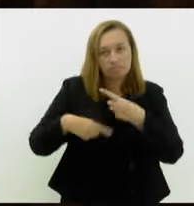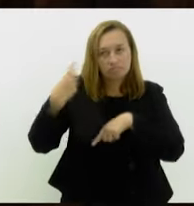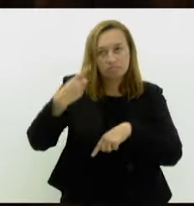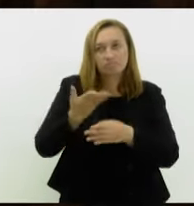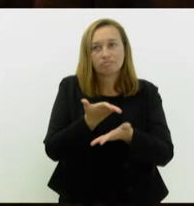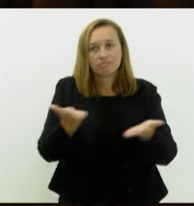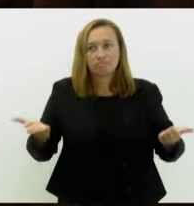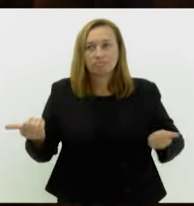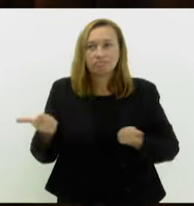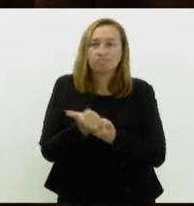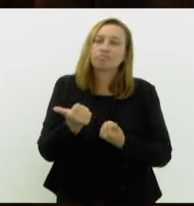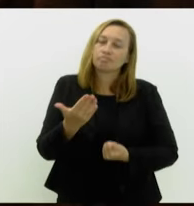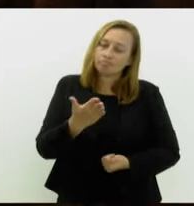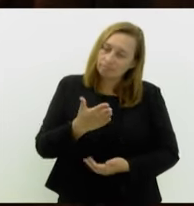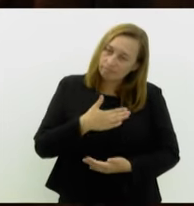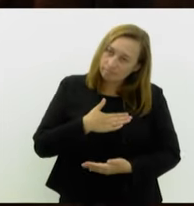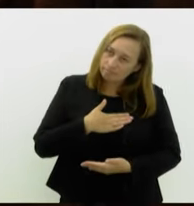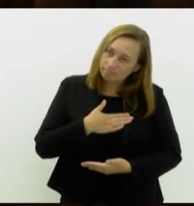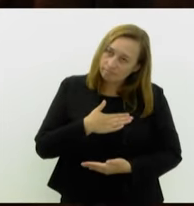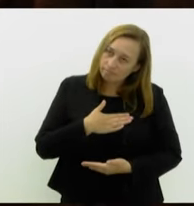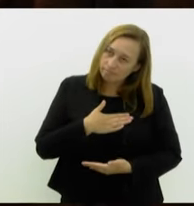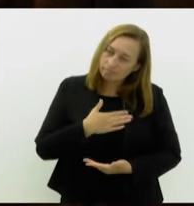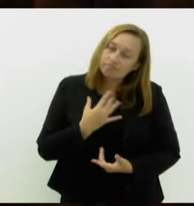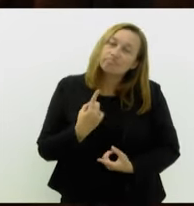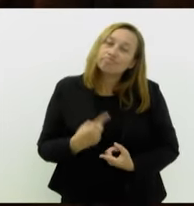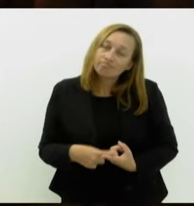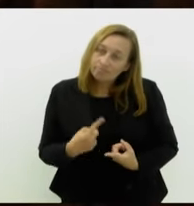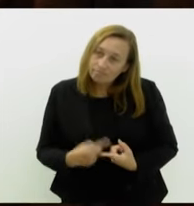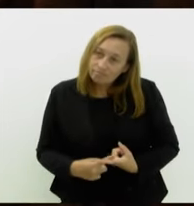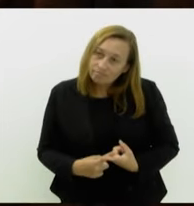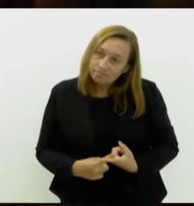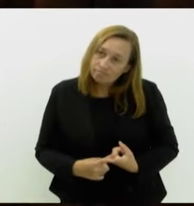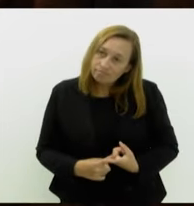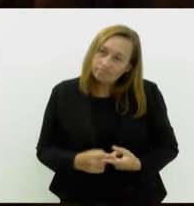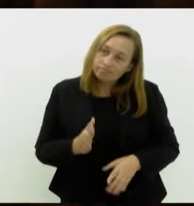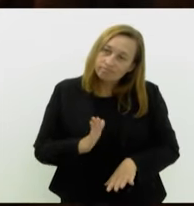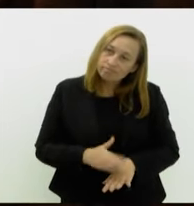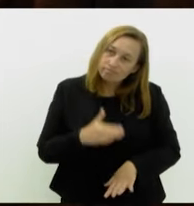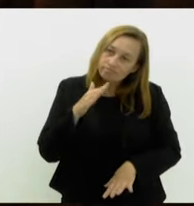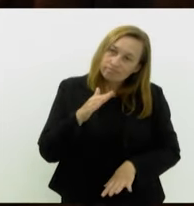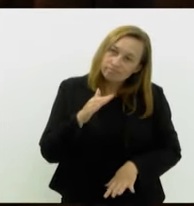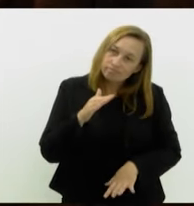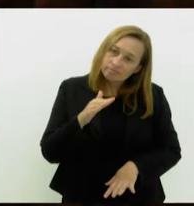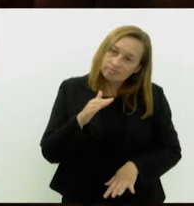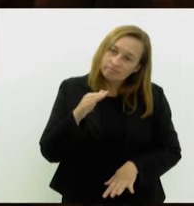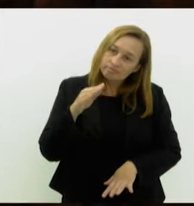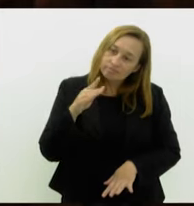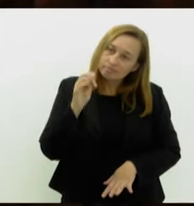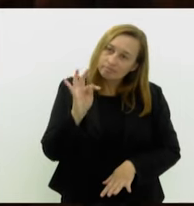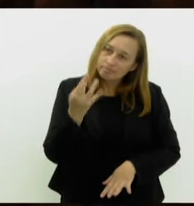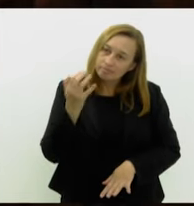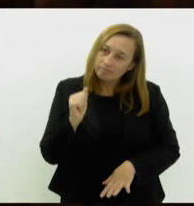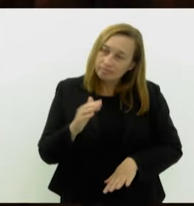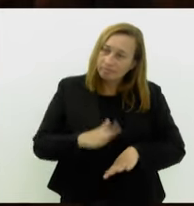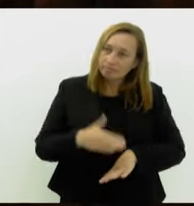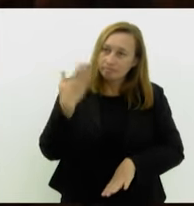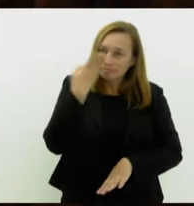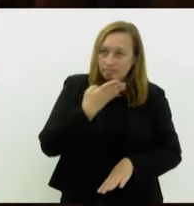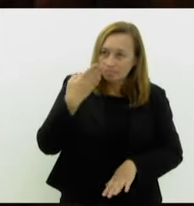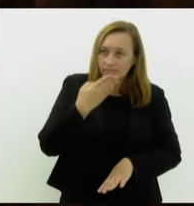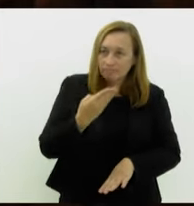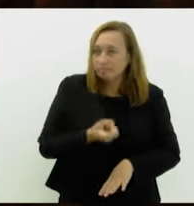contem sempre conosco Porque quanto mais abelha quo